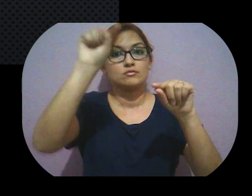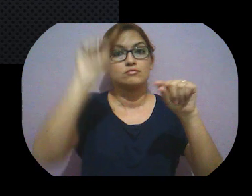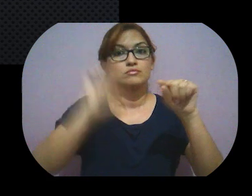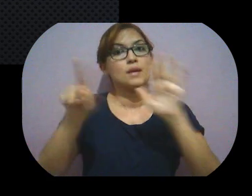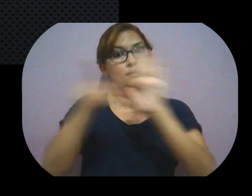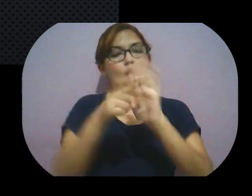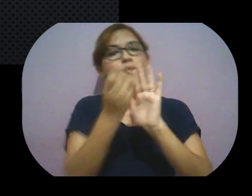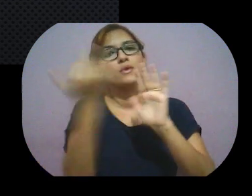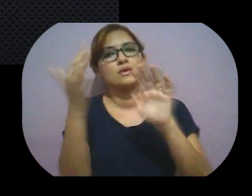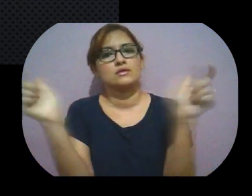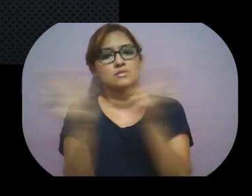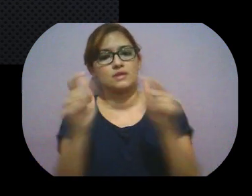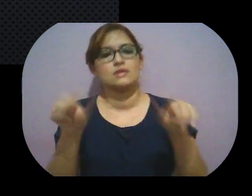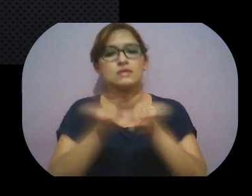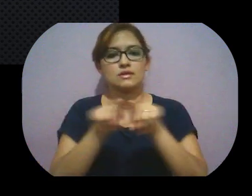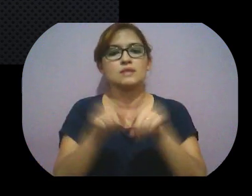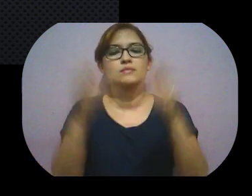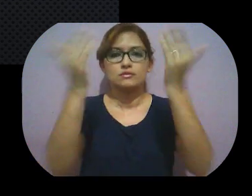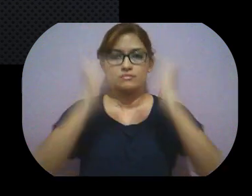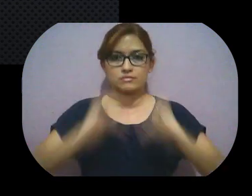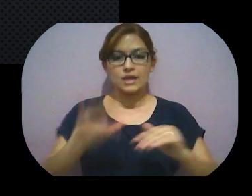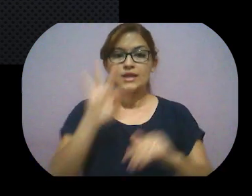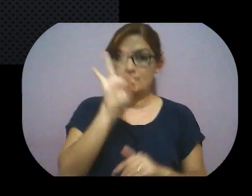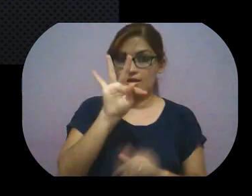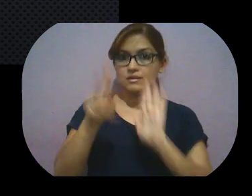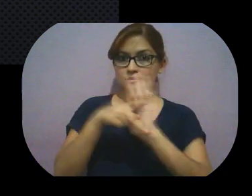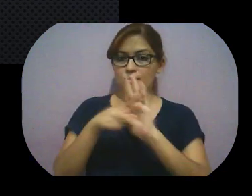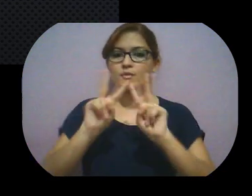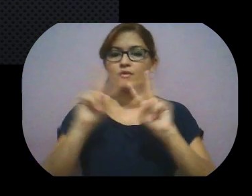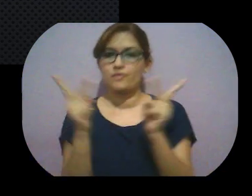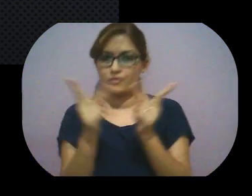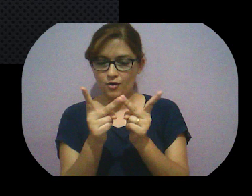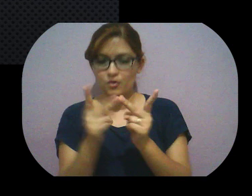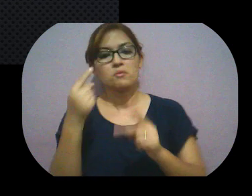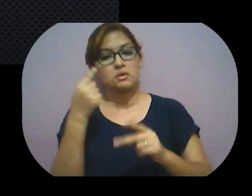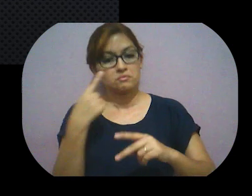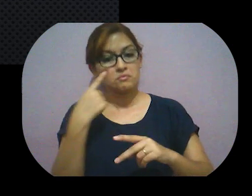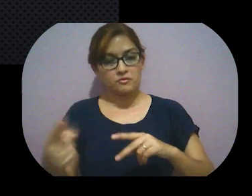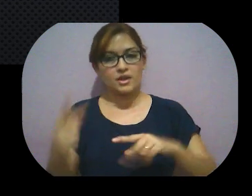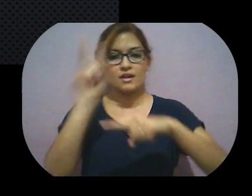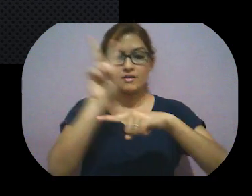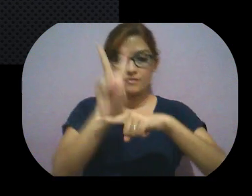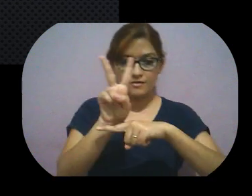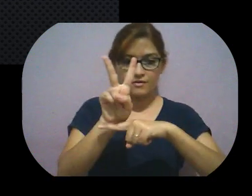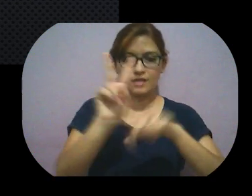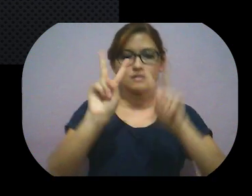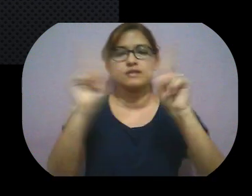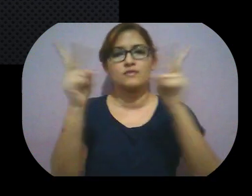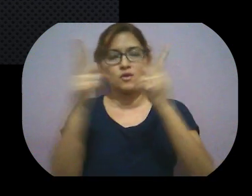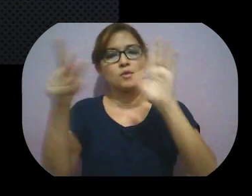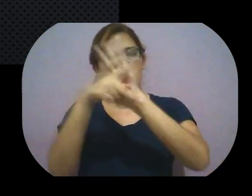soluto e o volume da solução. Também não tem unidade, pelos motivos que nós falamos agora há pouco. Se você quer expressar título